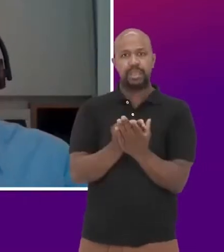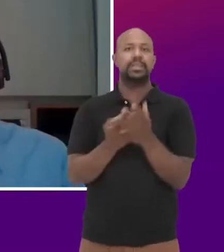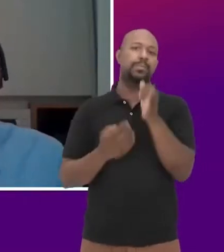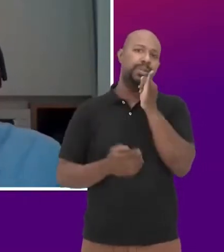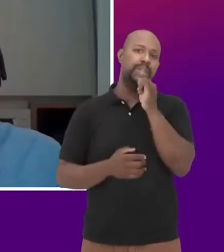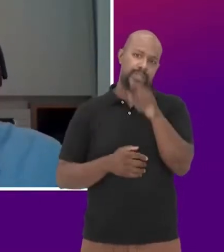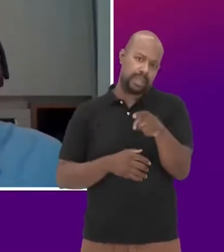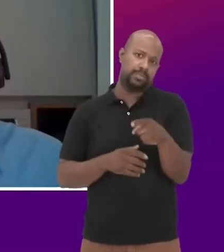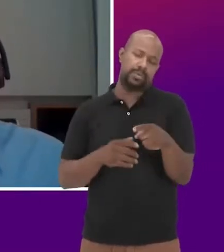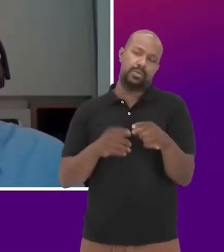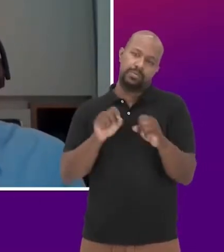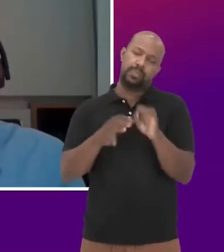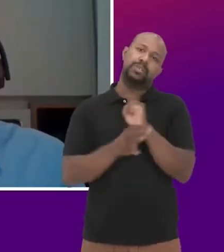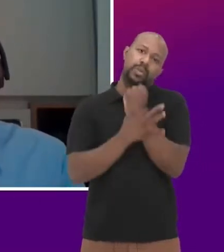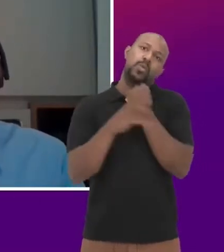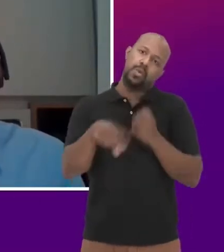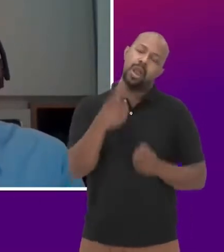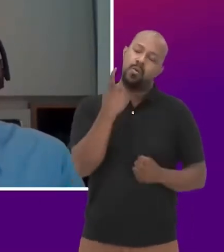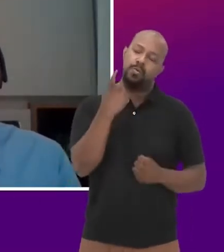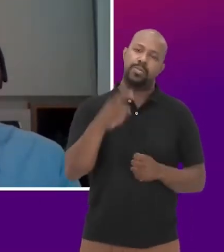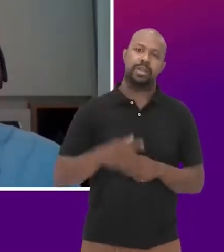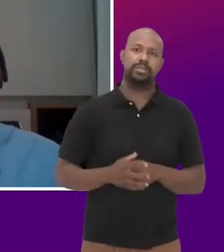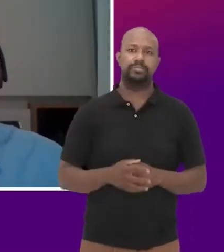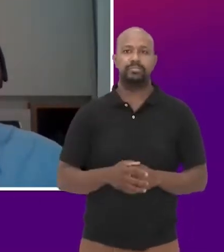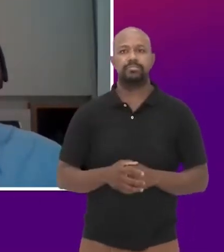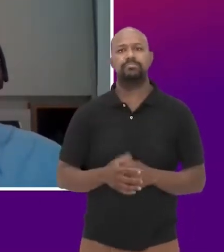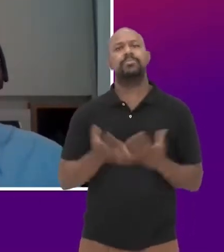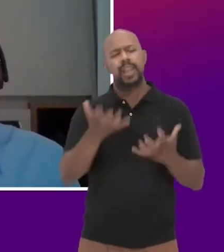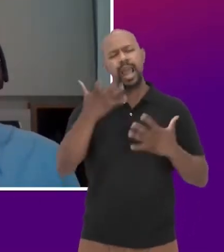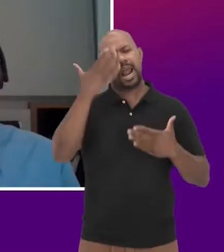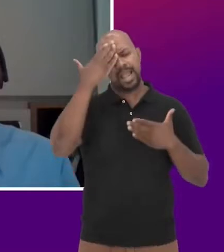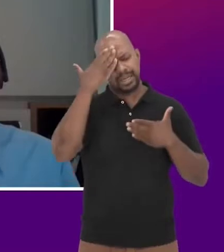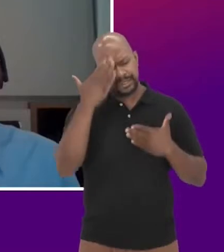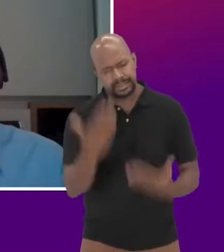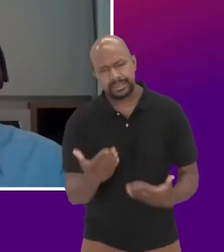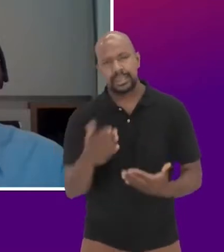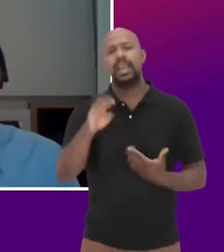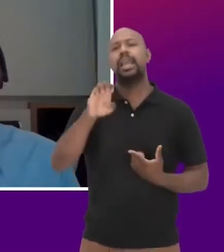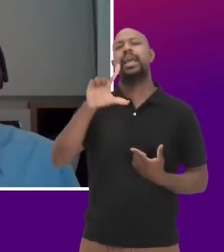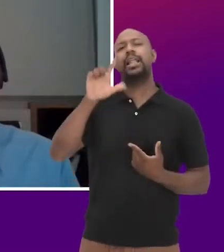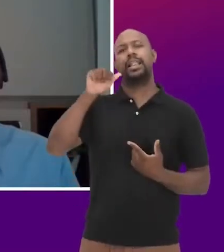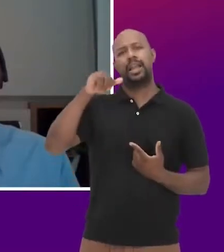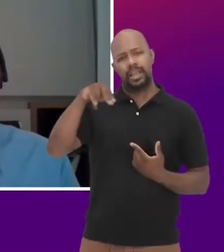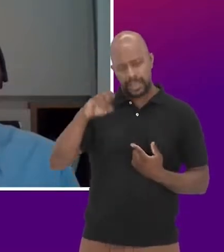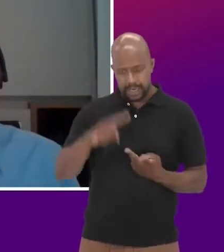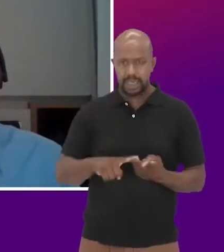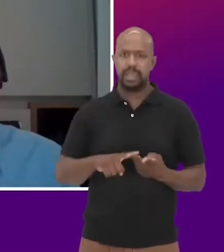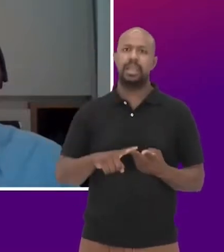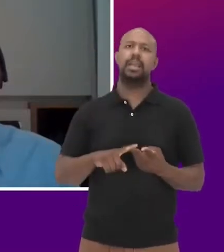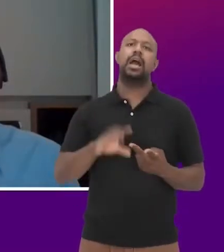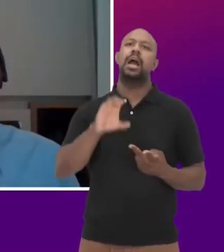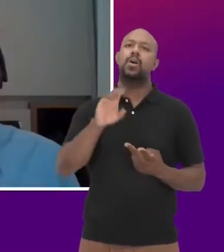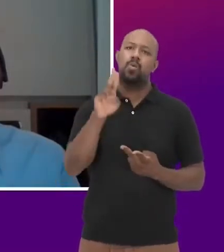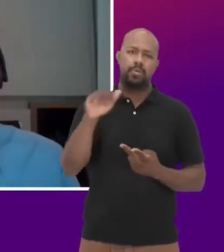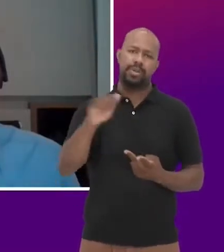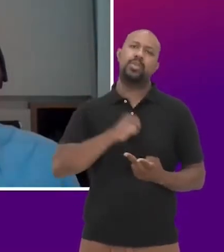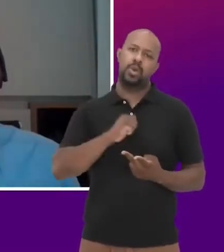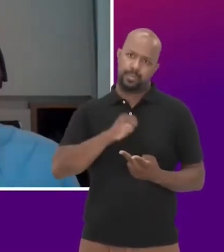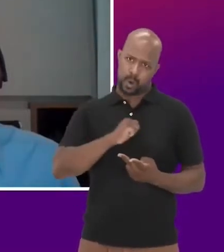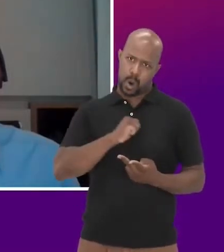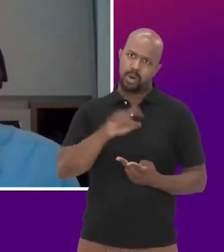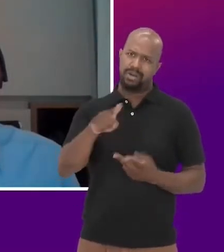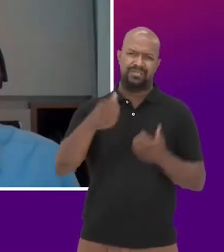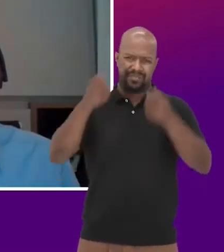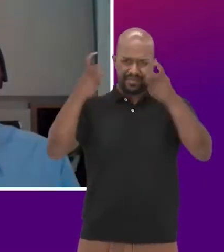exemplo, para o seguro é uma delas. Quero agradecer muito a Elaine Yacoub, antropóloga, que fez